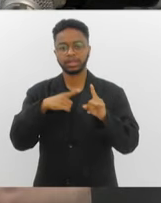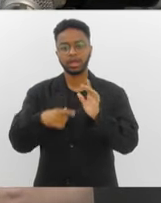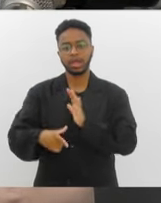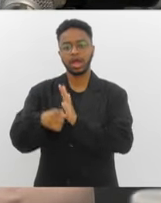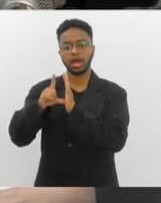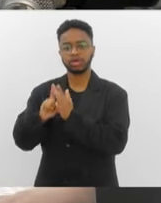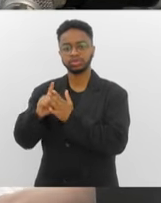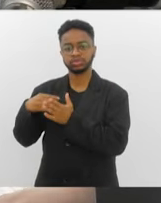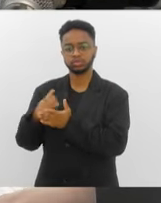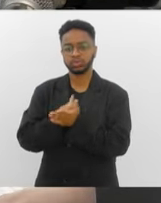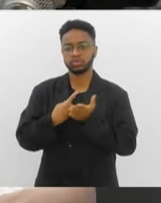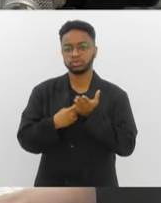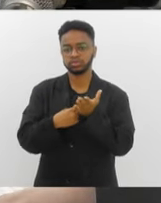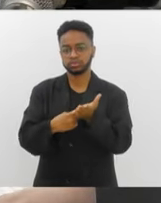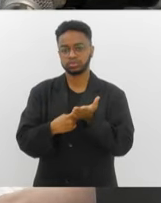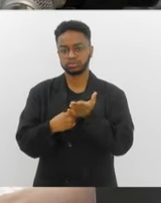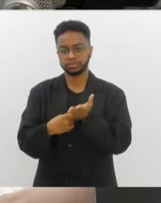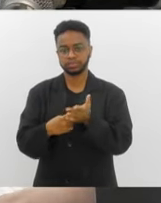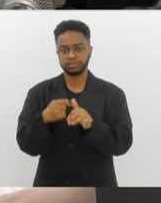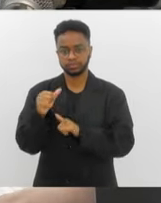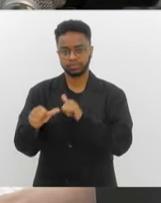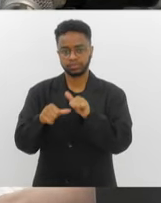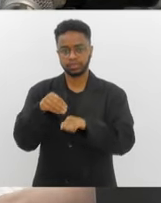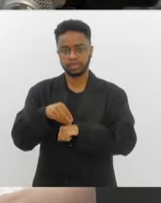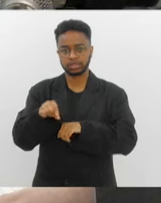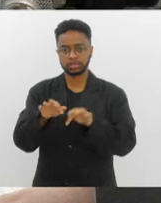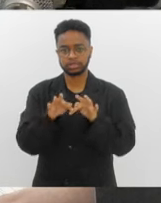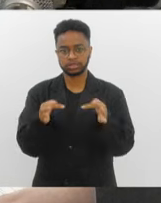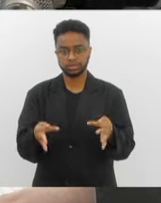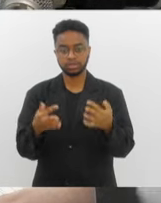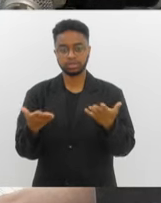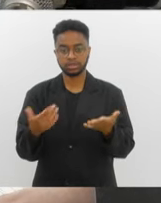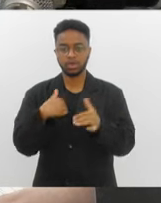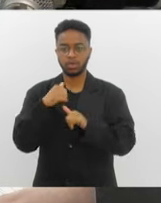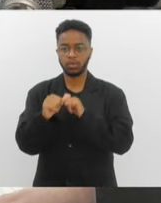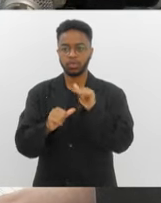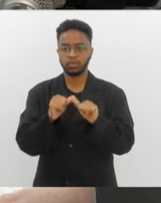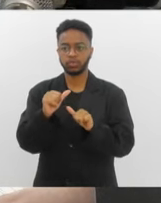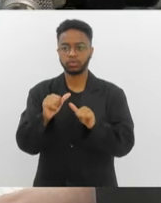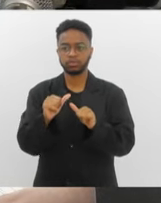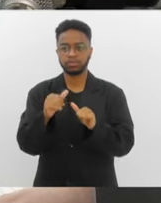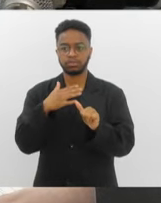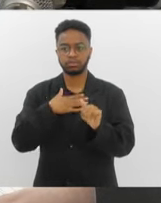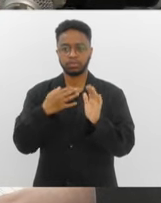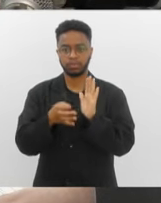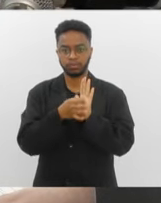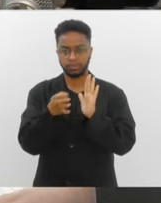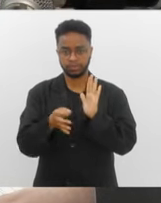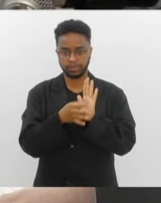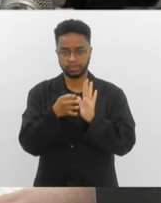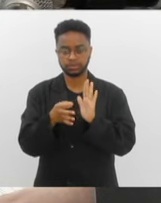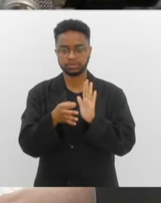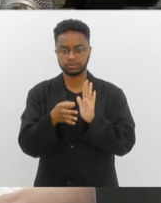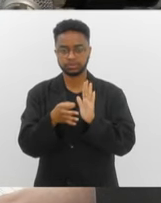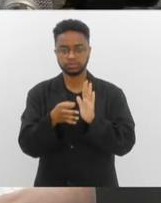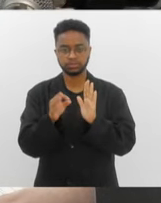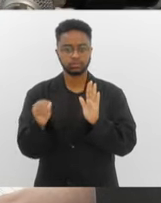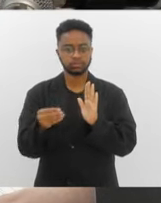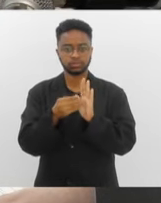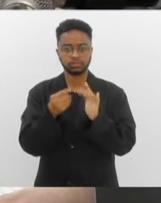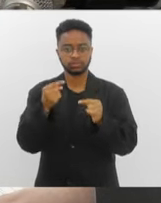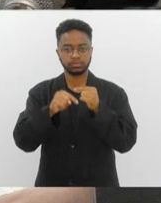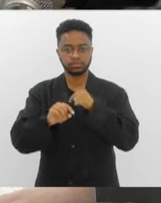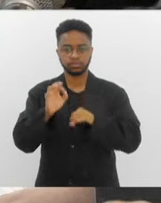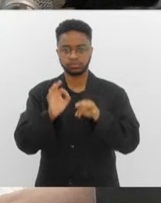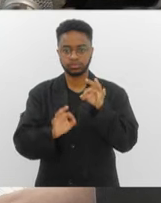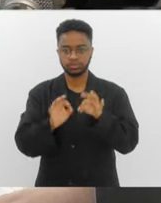nosso acordo de transformá-lo em indicação simples. Então, eu estou alterando o meu parecer pela